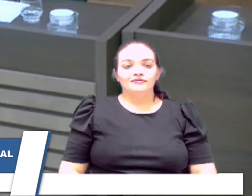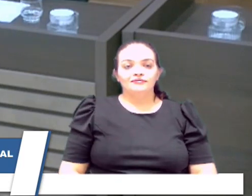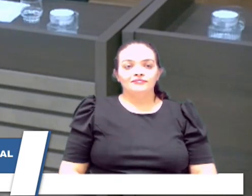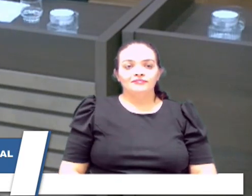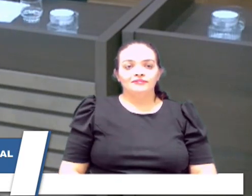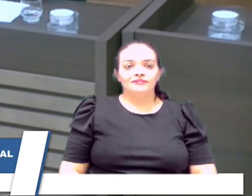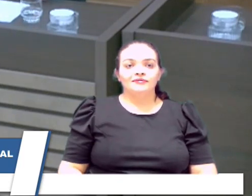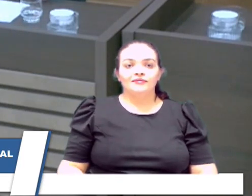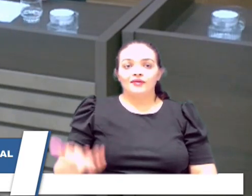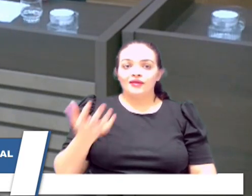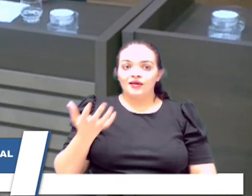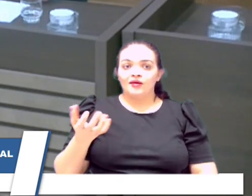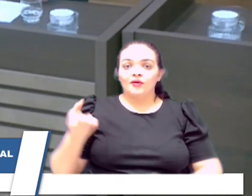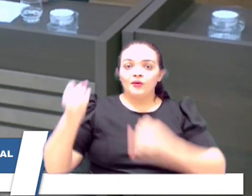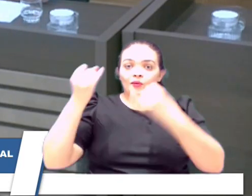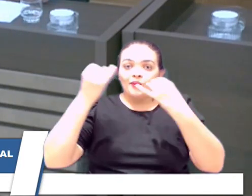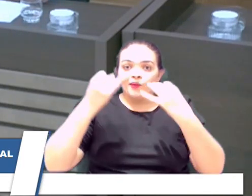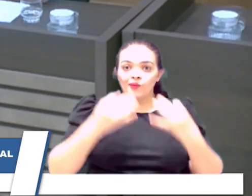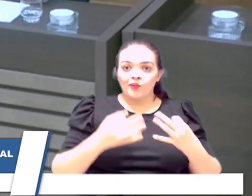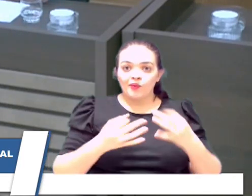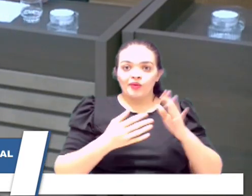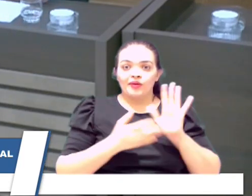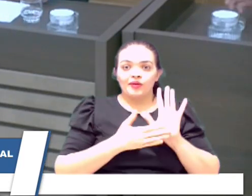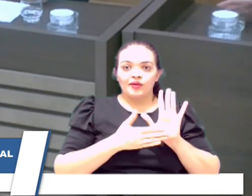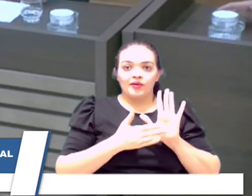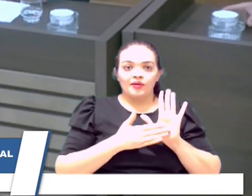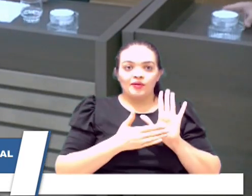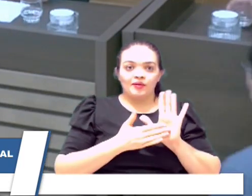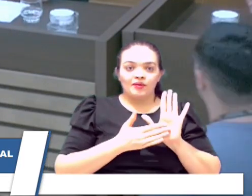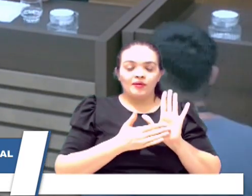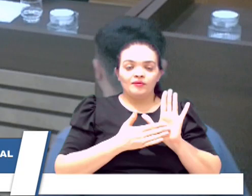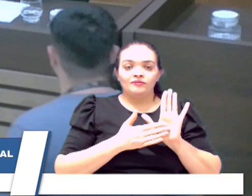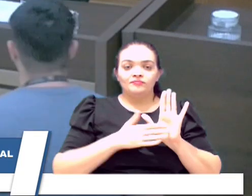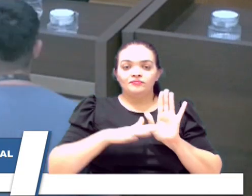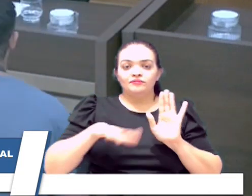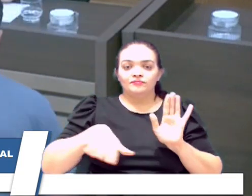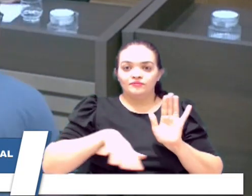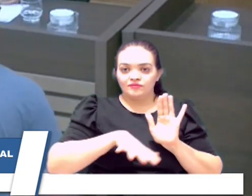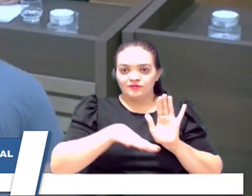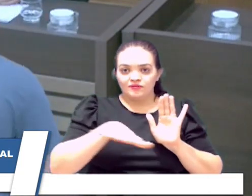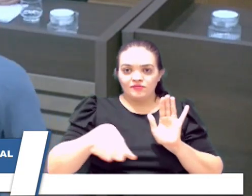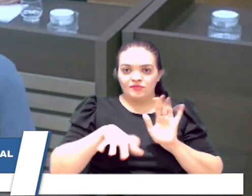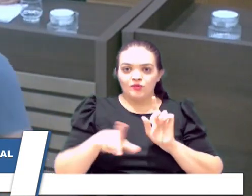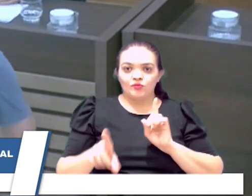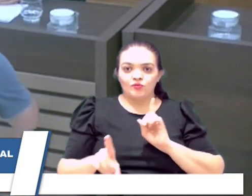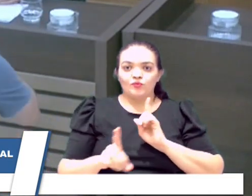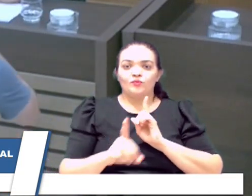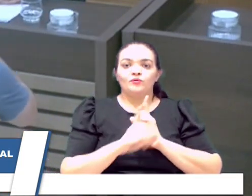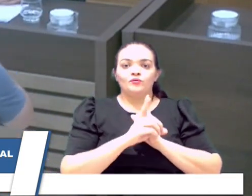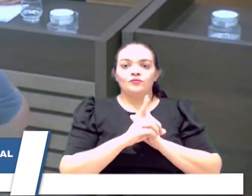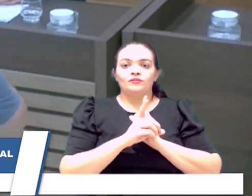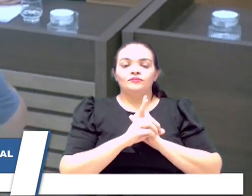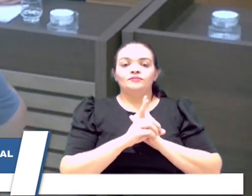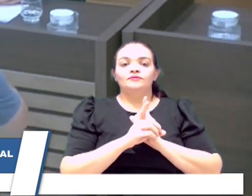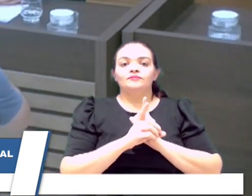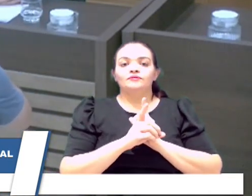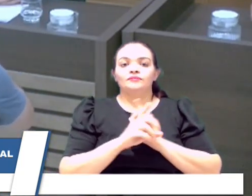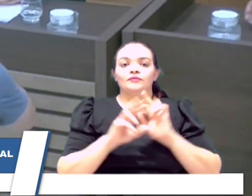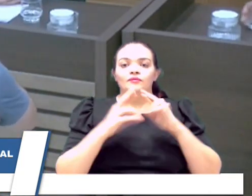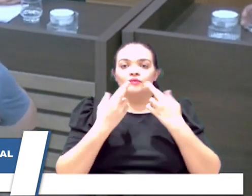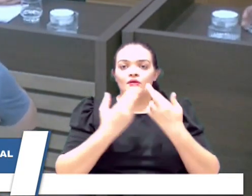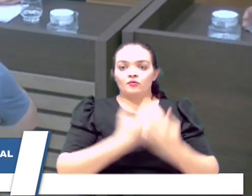Eu queria falar da dinâmica aqui do nosso encontro, da nossa audiência